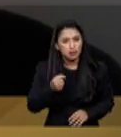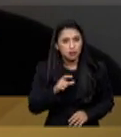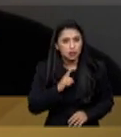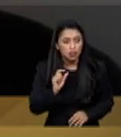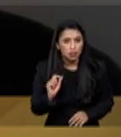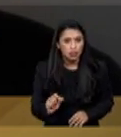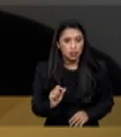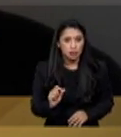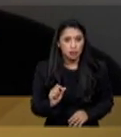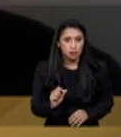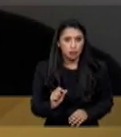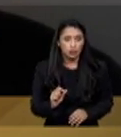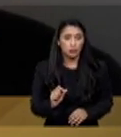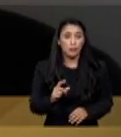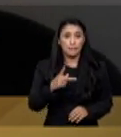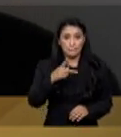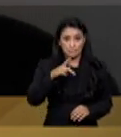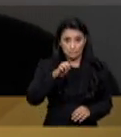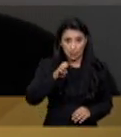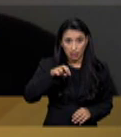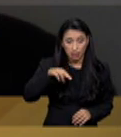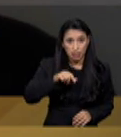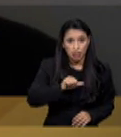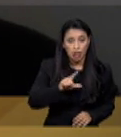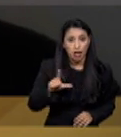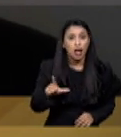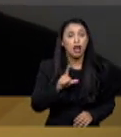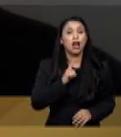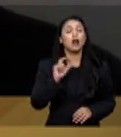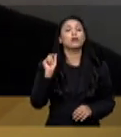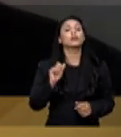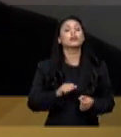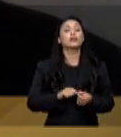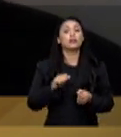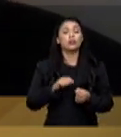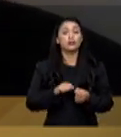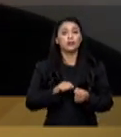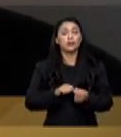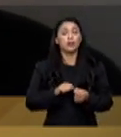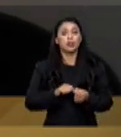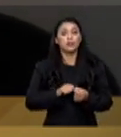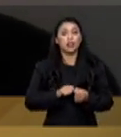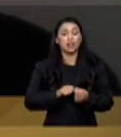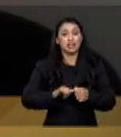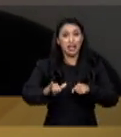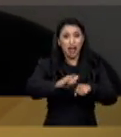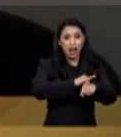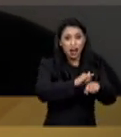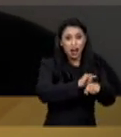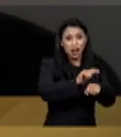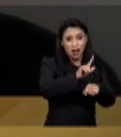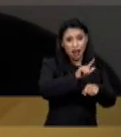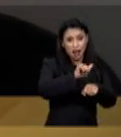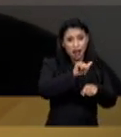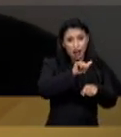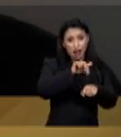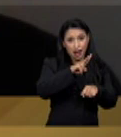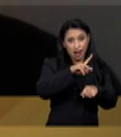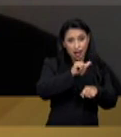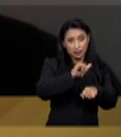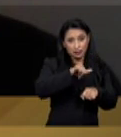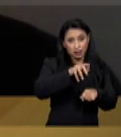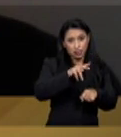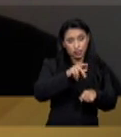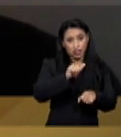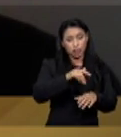cognitivo das causas penais afetas à Operação Lava Jato e a definição do